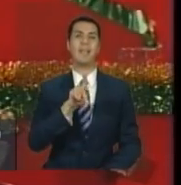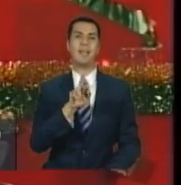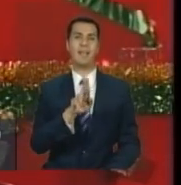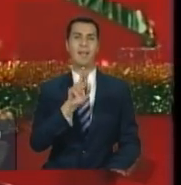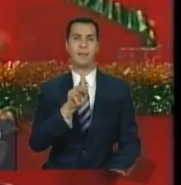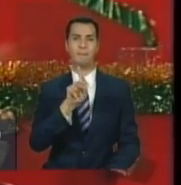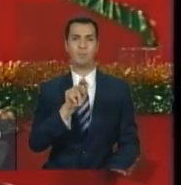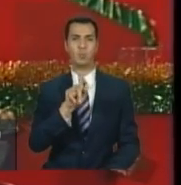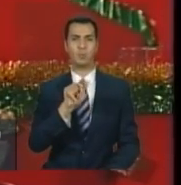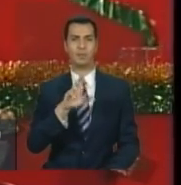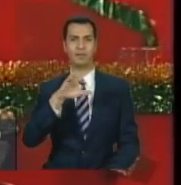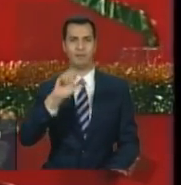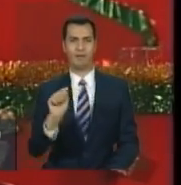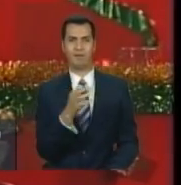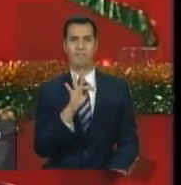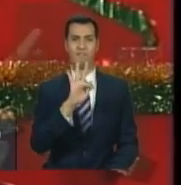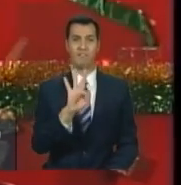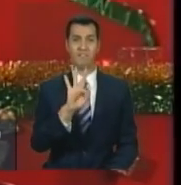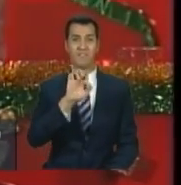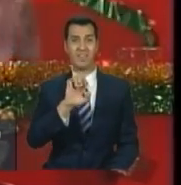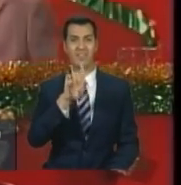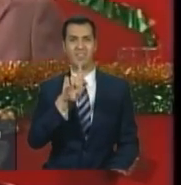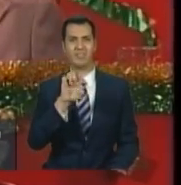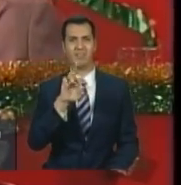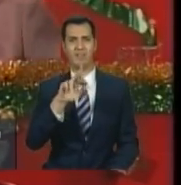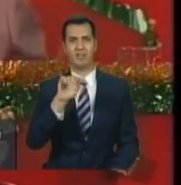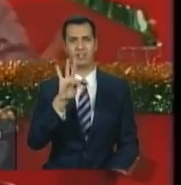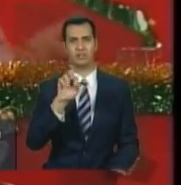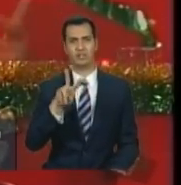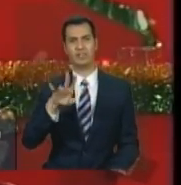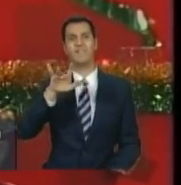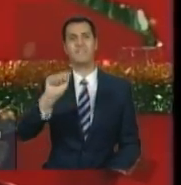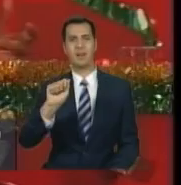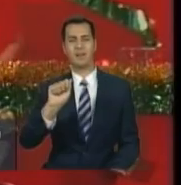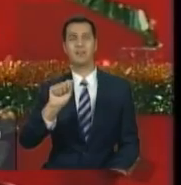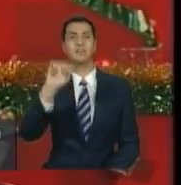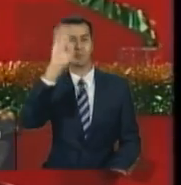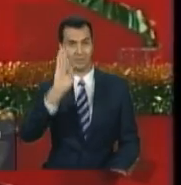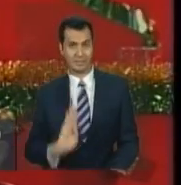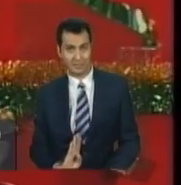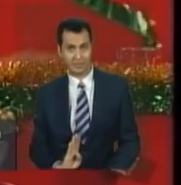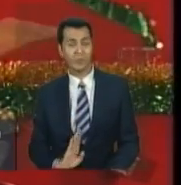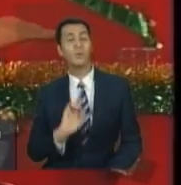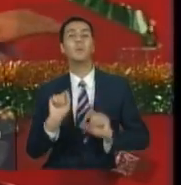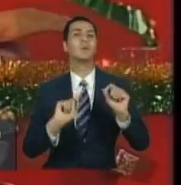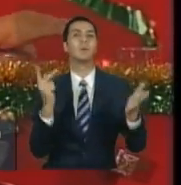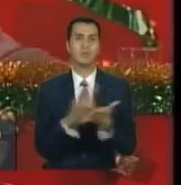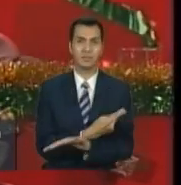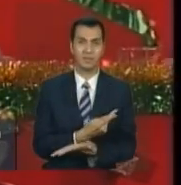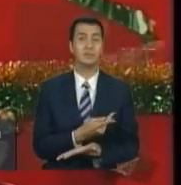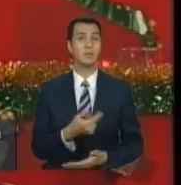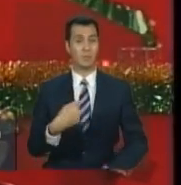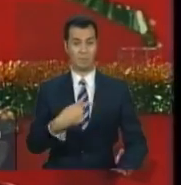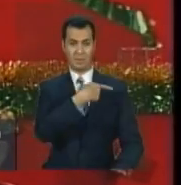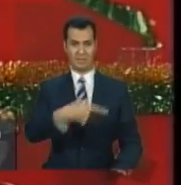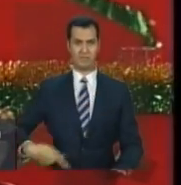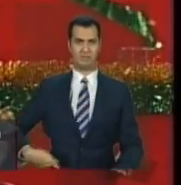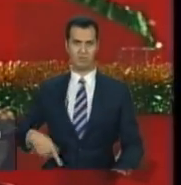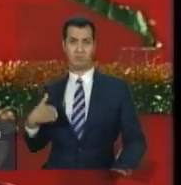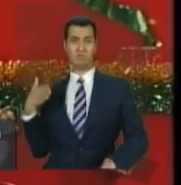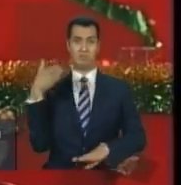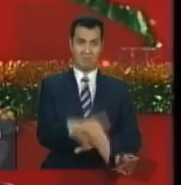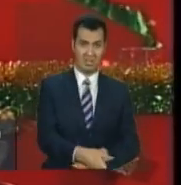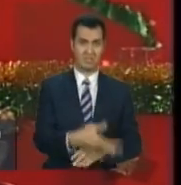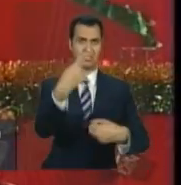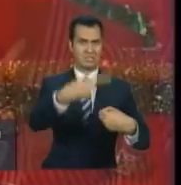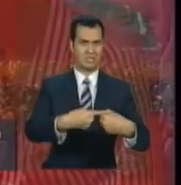E isso está na Constituição, não é uma questão que qualquer presidente pode chegar lá e falar, e está acabado com isso, nós não podemos fazer